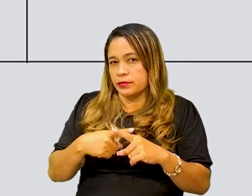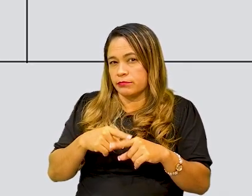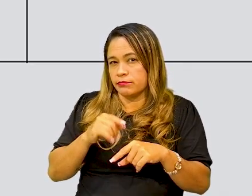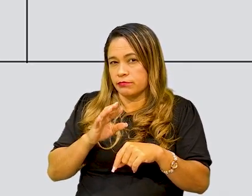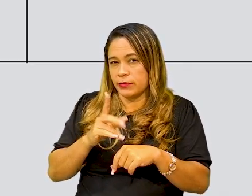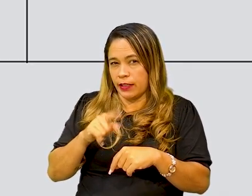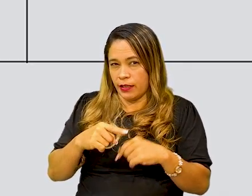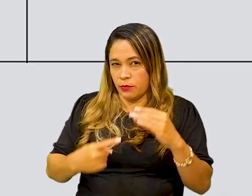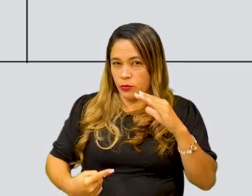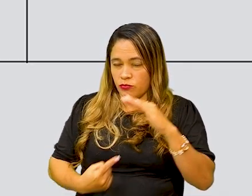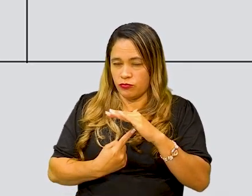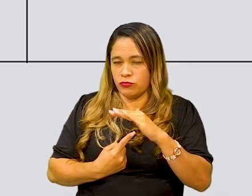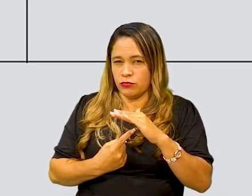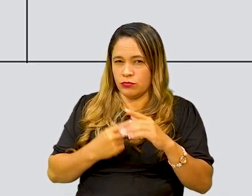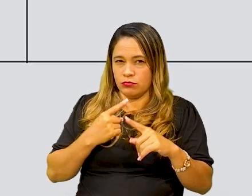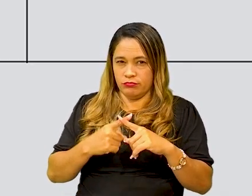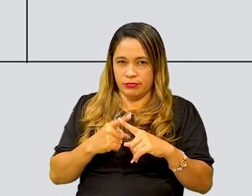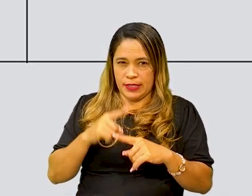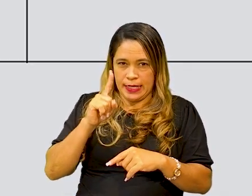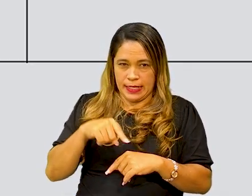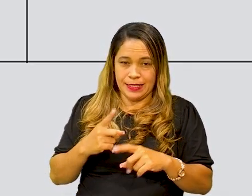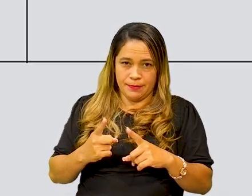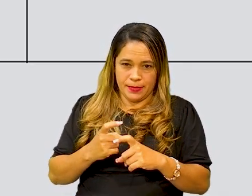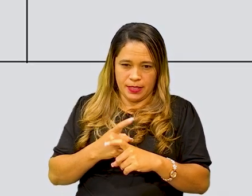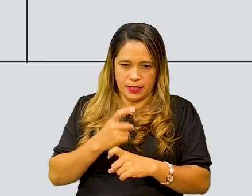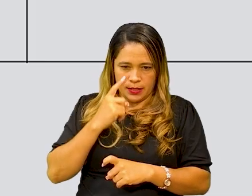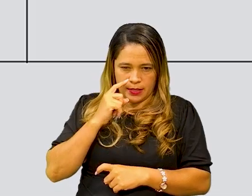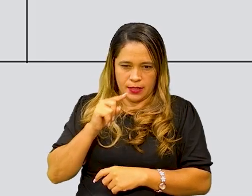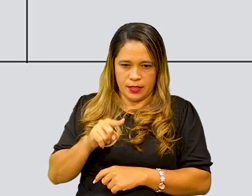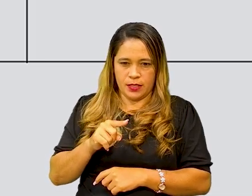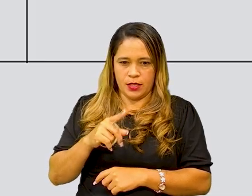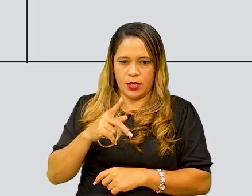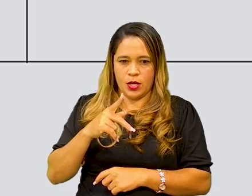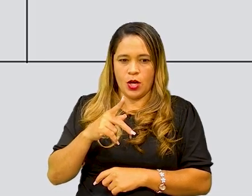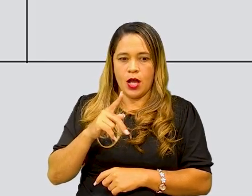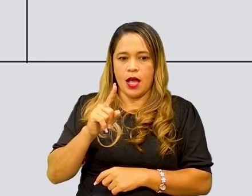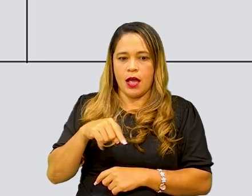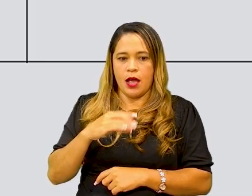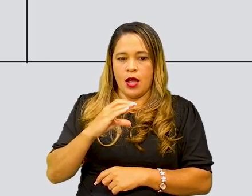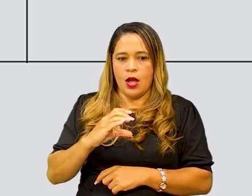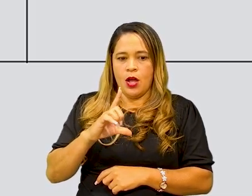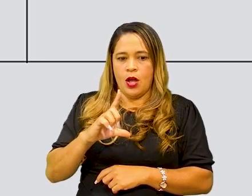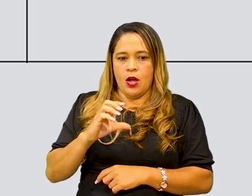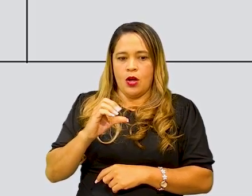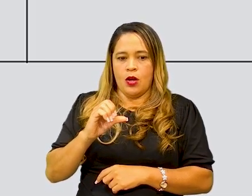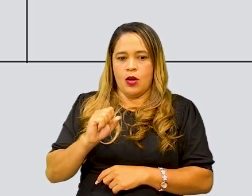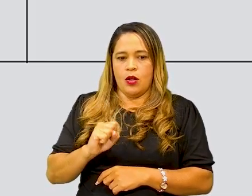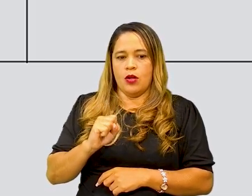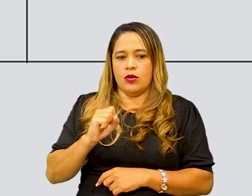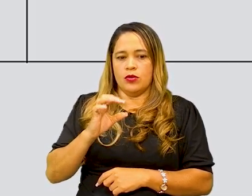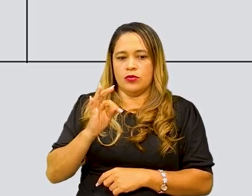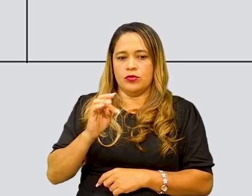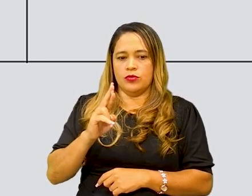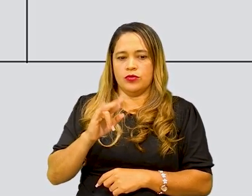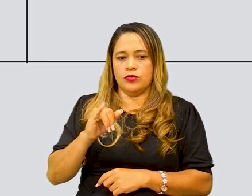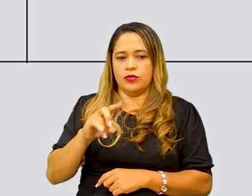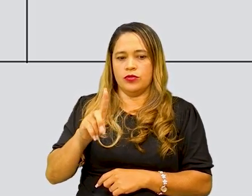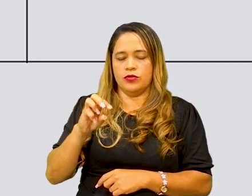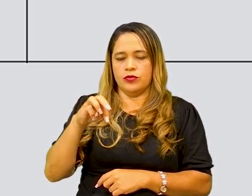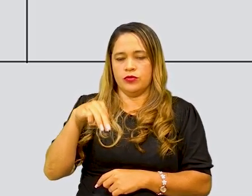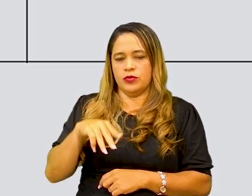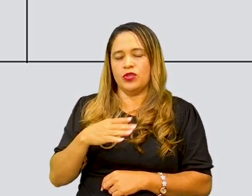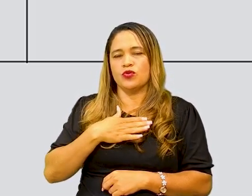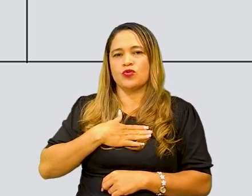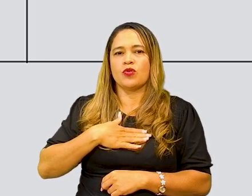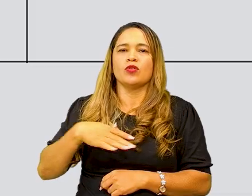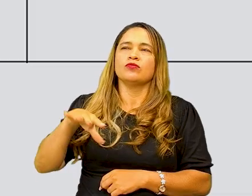ferimento profundo? É que essas bactérias aqui, ó, do gênero Clostridium, elas não gostam muito de oxigênio, elas são bactérias anaeróbias. Então,